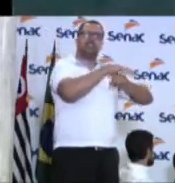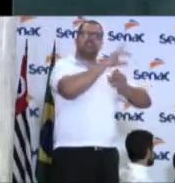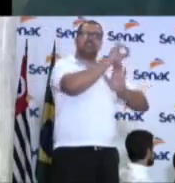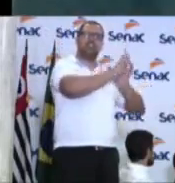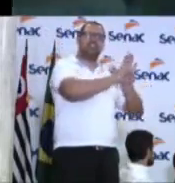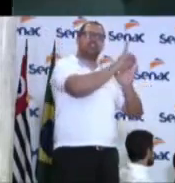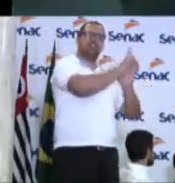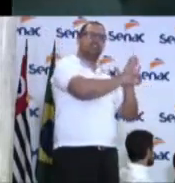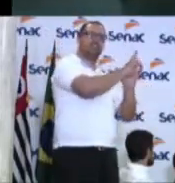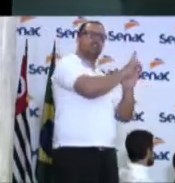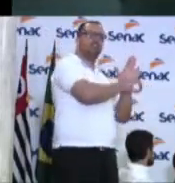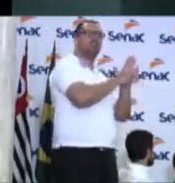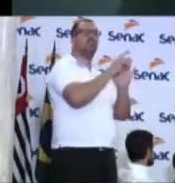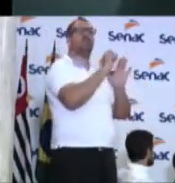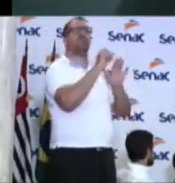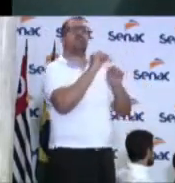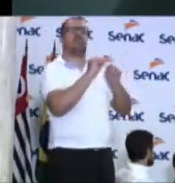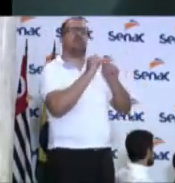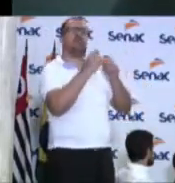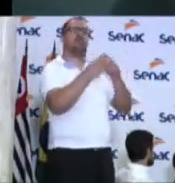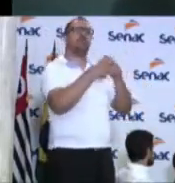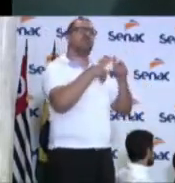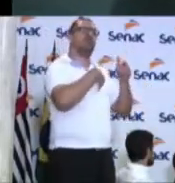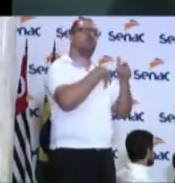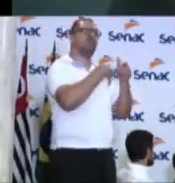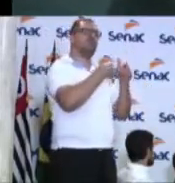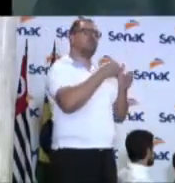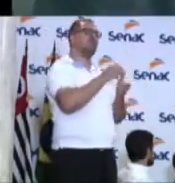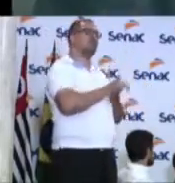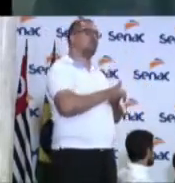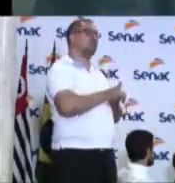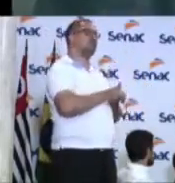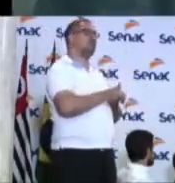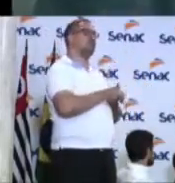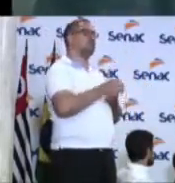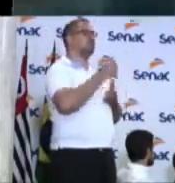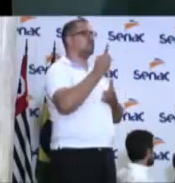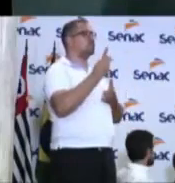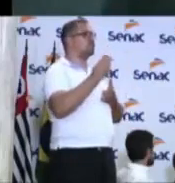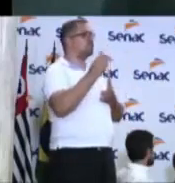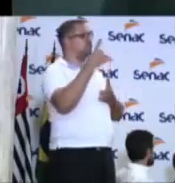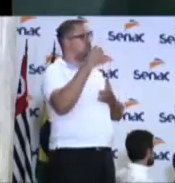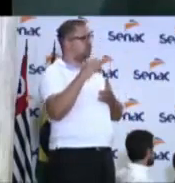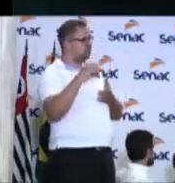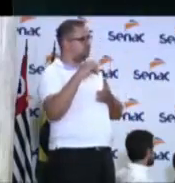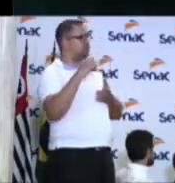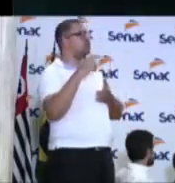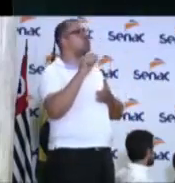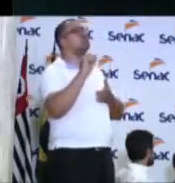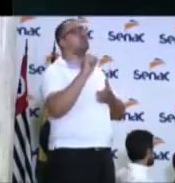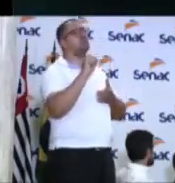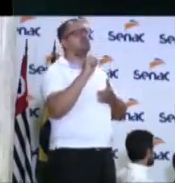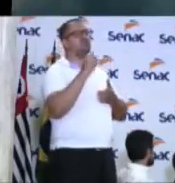é muito esperto, não. Turma 01, recruta 09. Isso sai? Acho que sim.